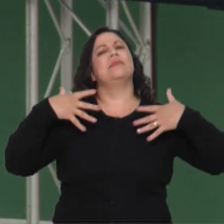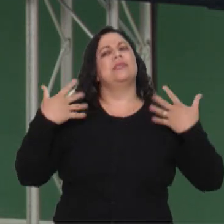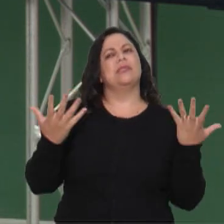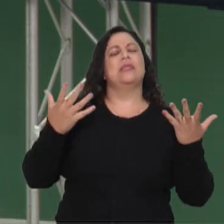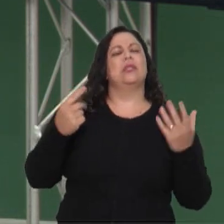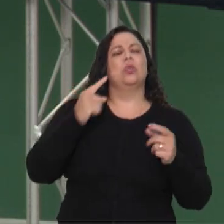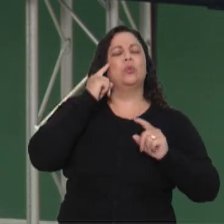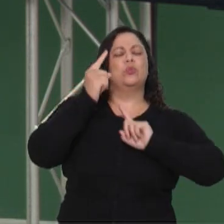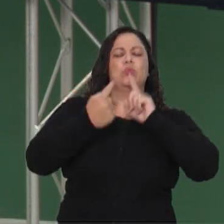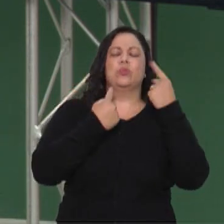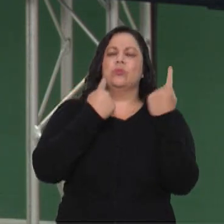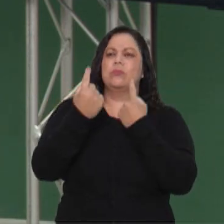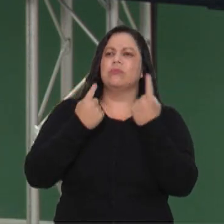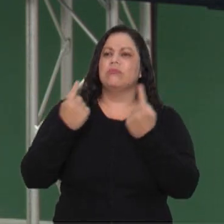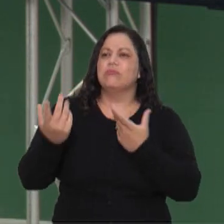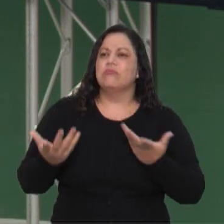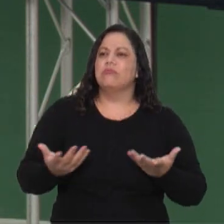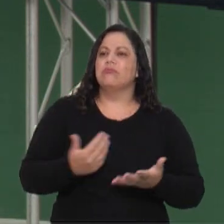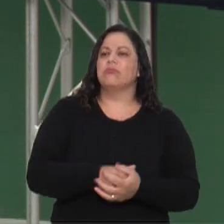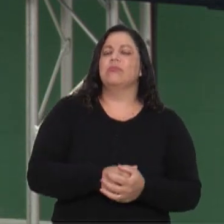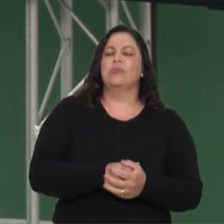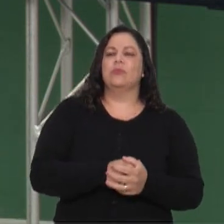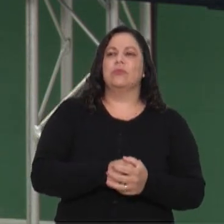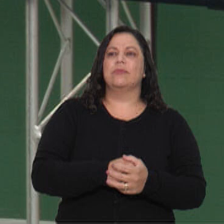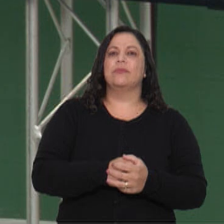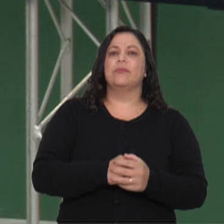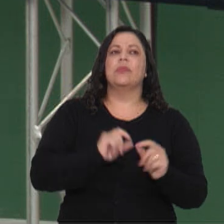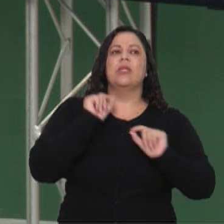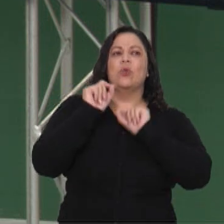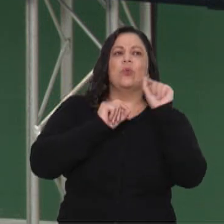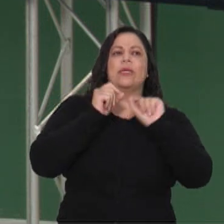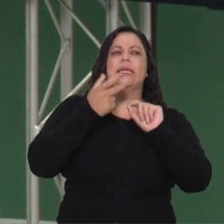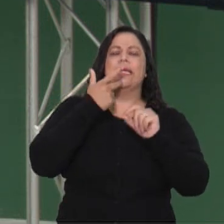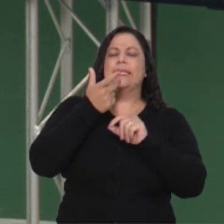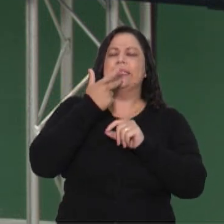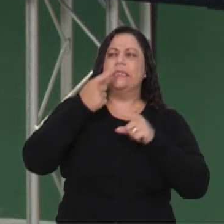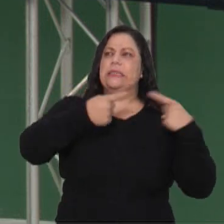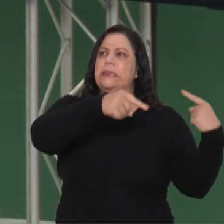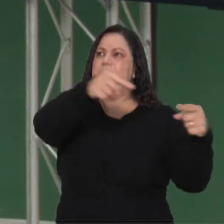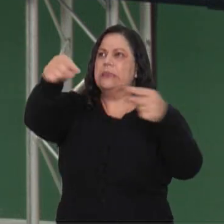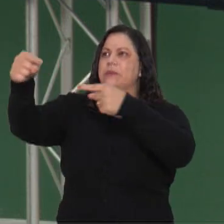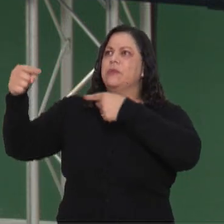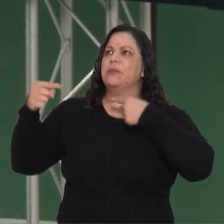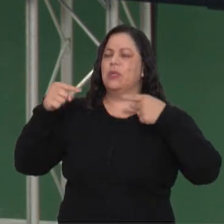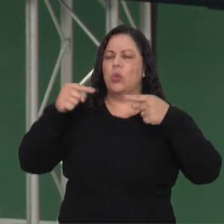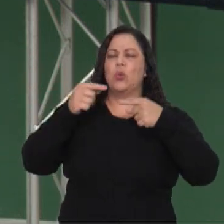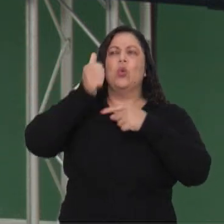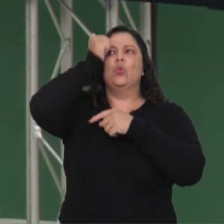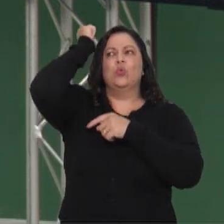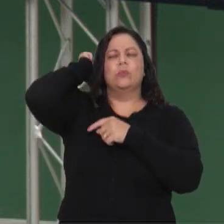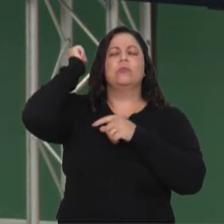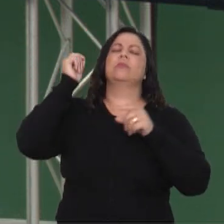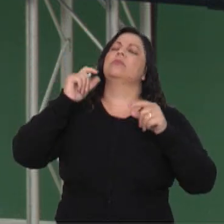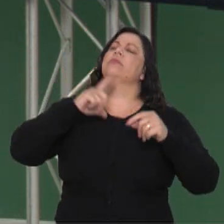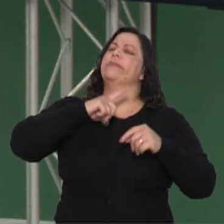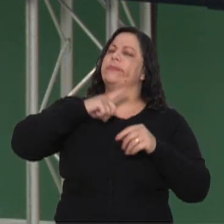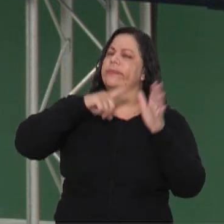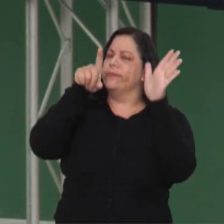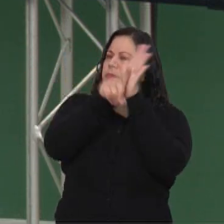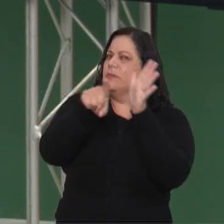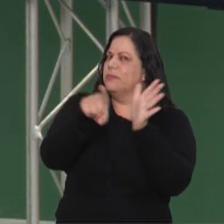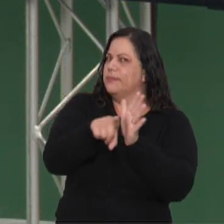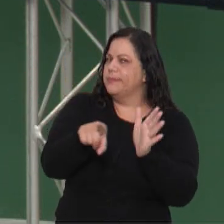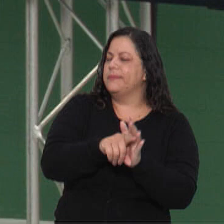para nós analisarmos a pedido do vestibular, estão na disputa entre qual que é o critério que se